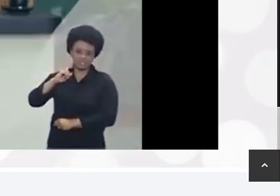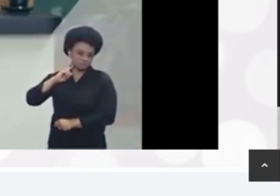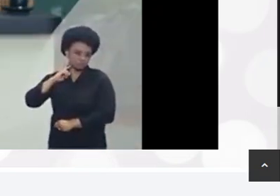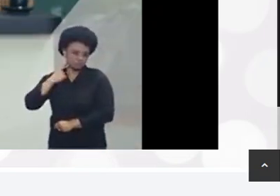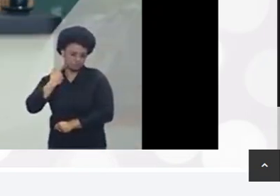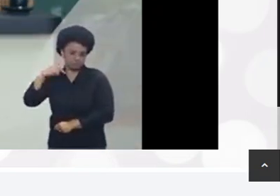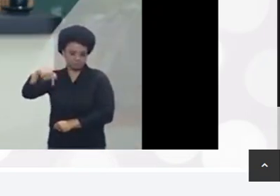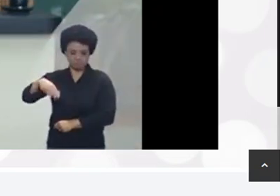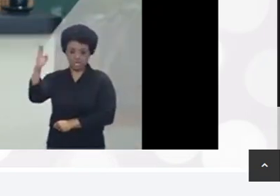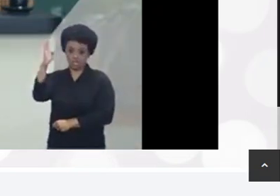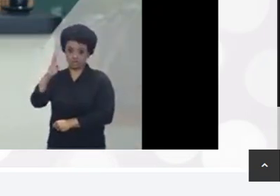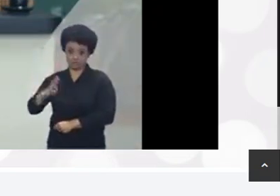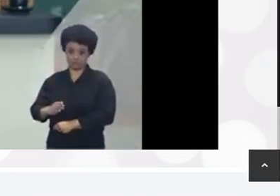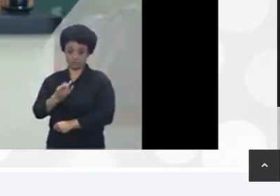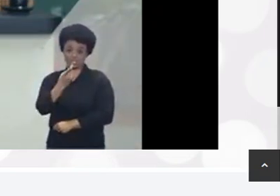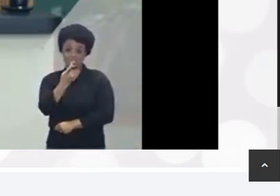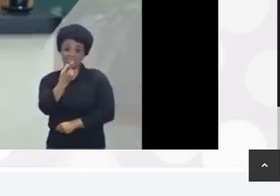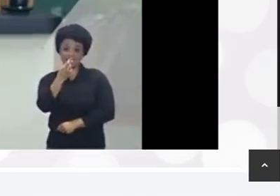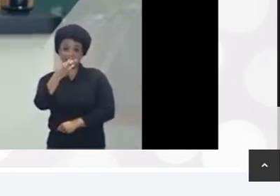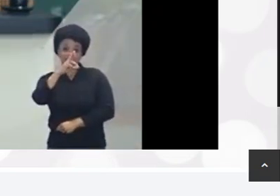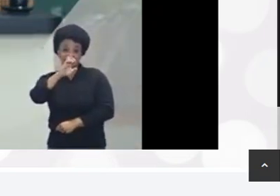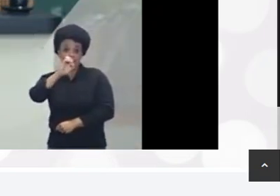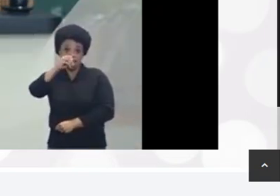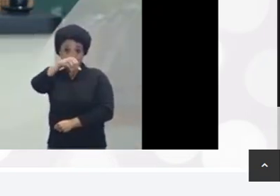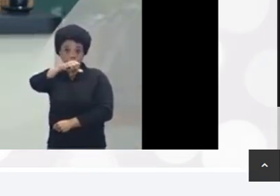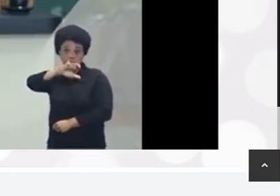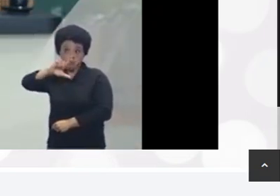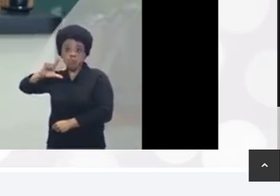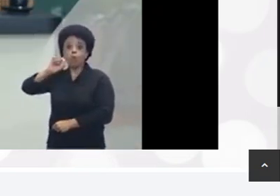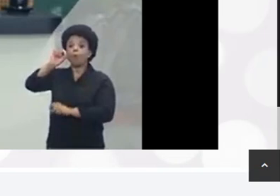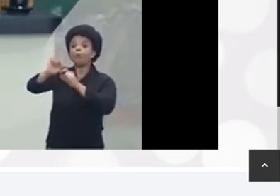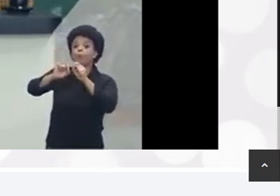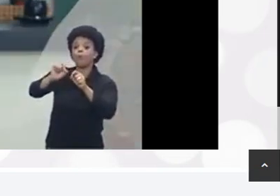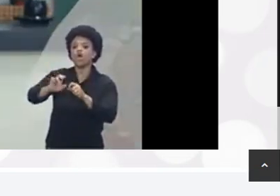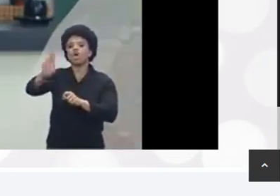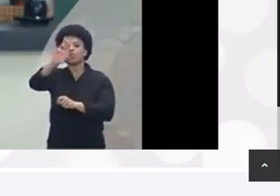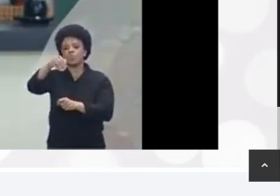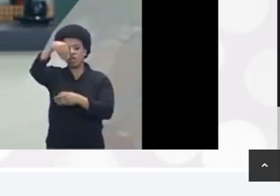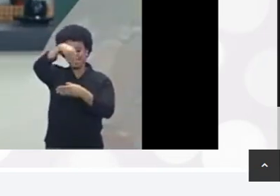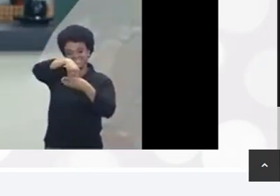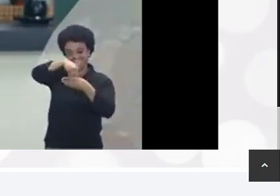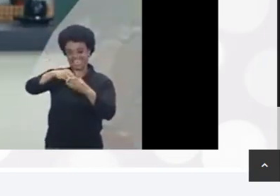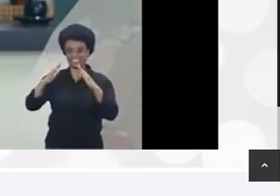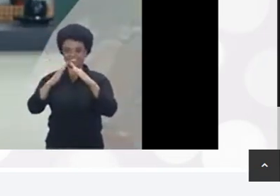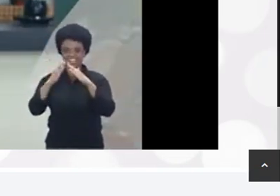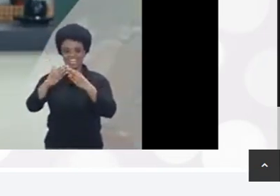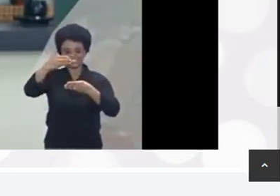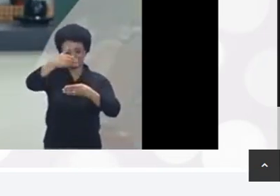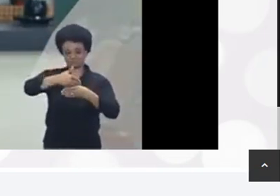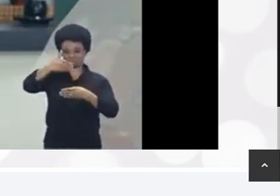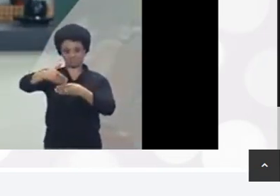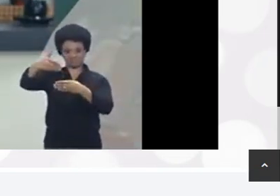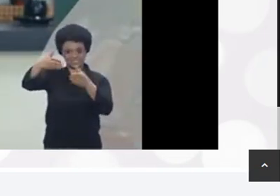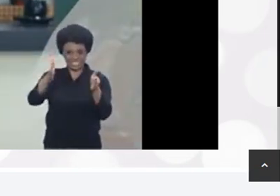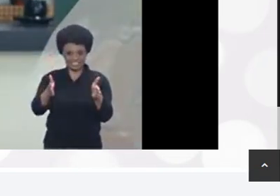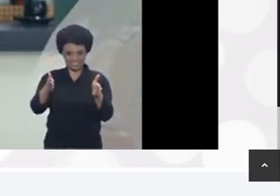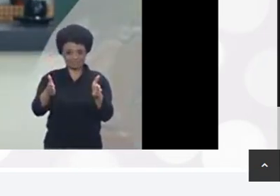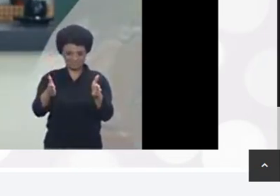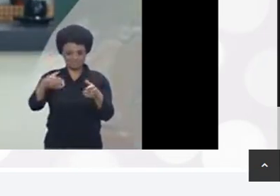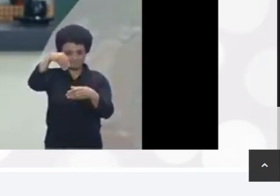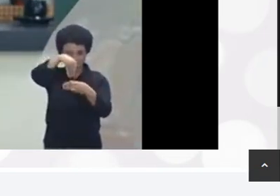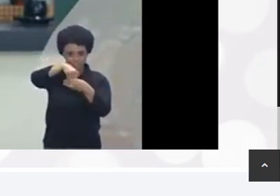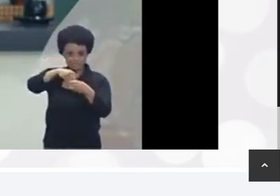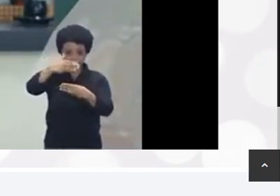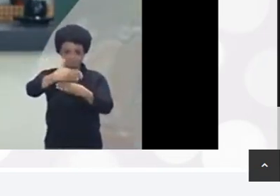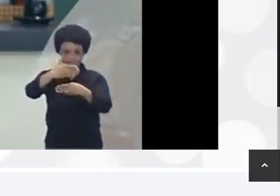O drywall, aqui no Brasil usam bastante para divisórias internas. Ainda é difícil você fazer uma estrutura pré-moldada e